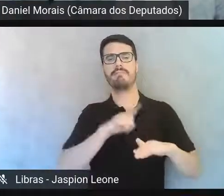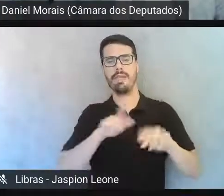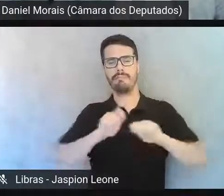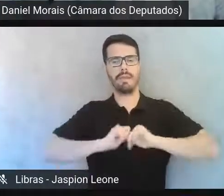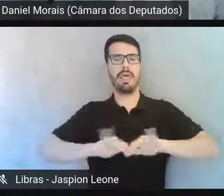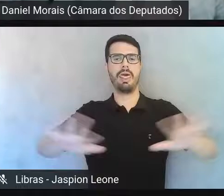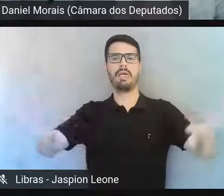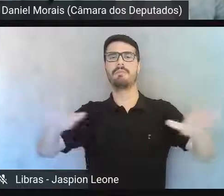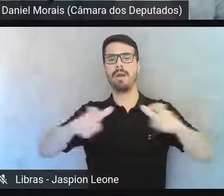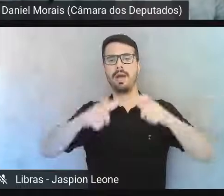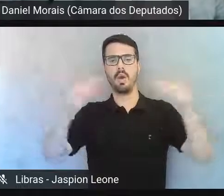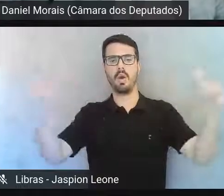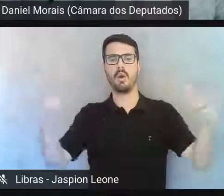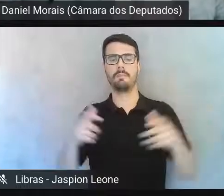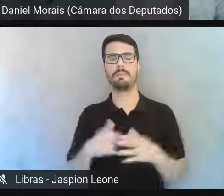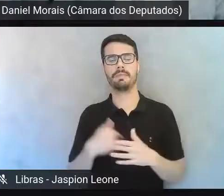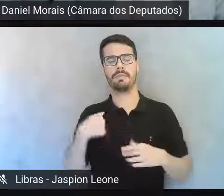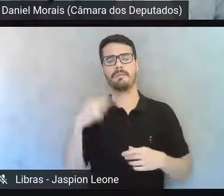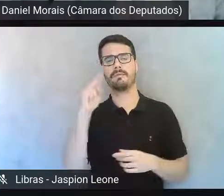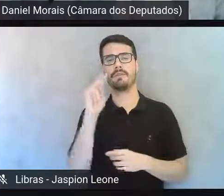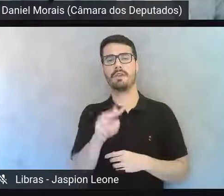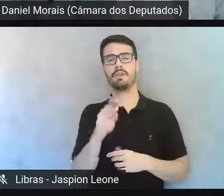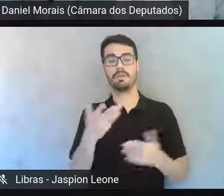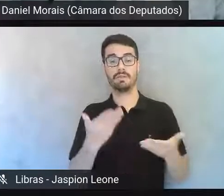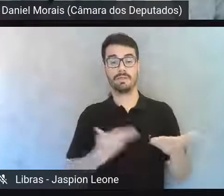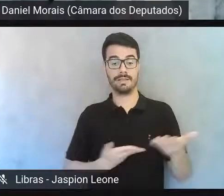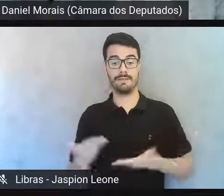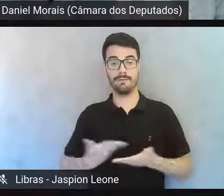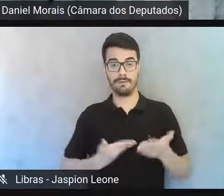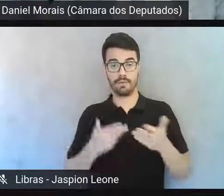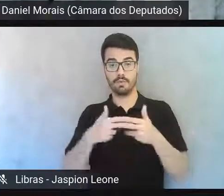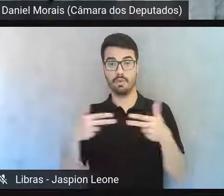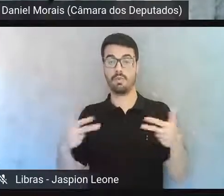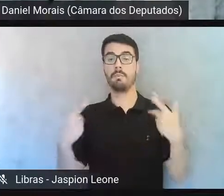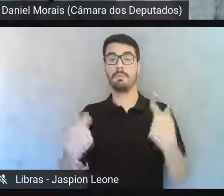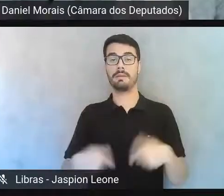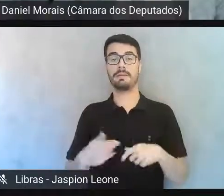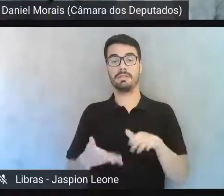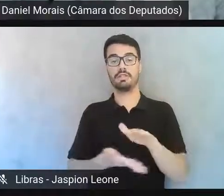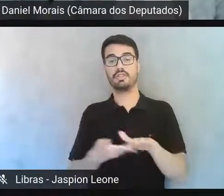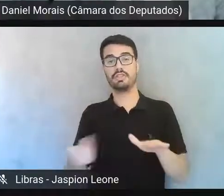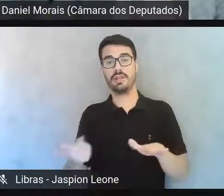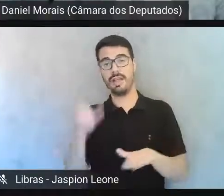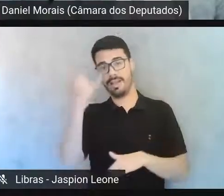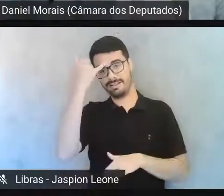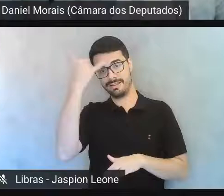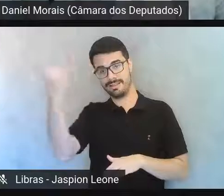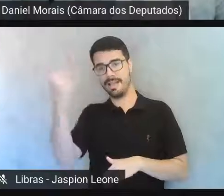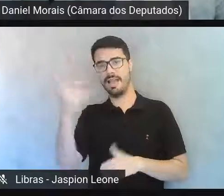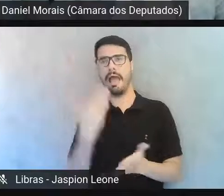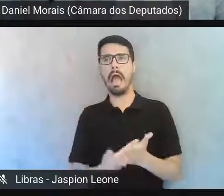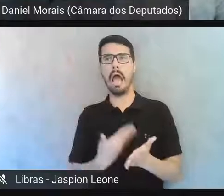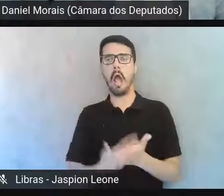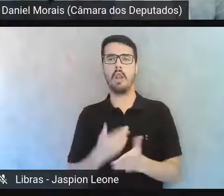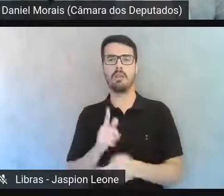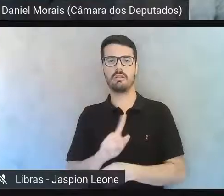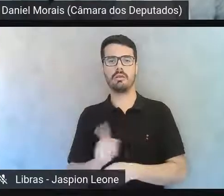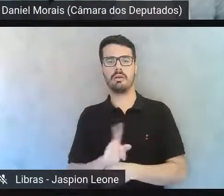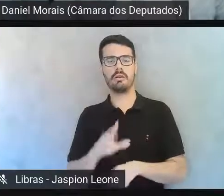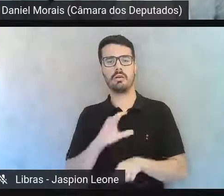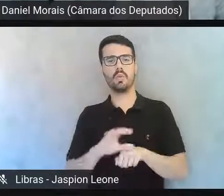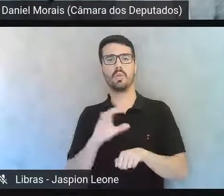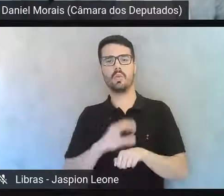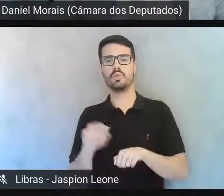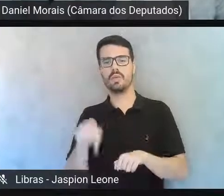que o servidor tem que ser capacitado. E capacitado é tirar da ideia que é sentar e assistir aula. Capacitado é participar de uma